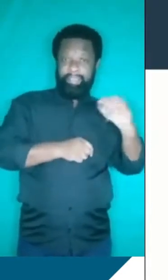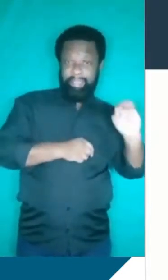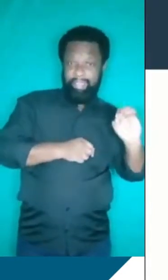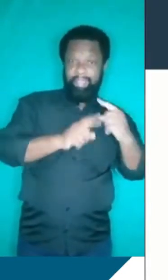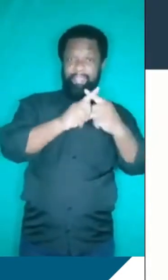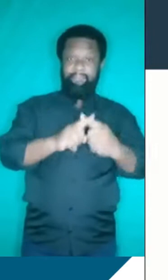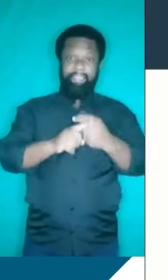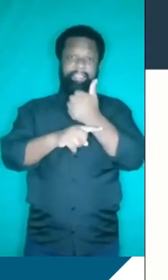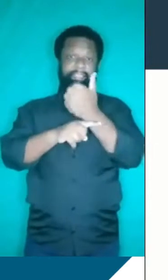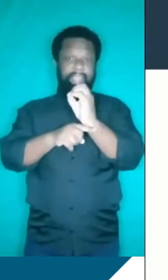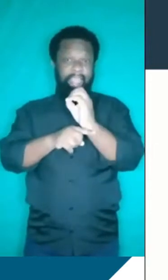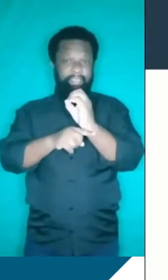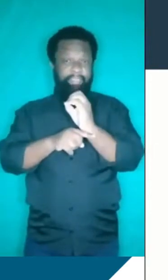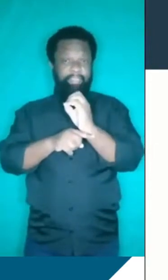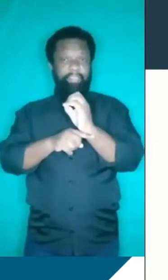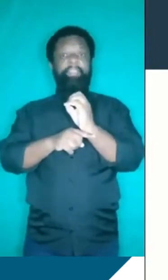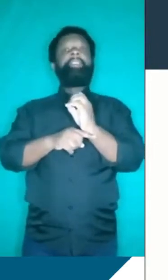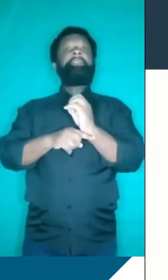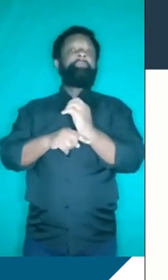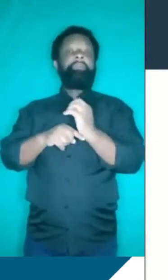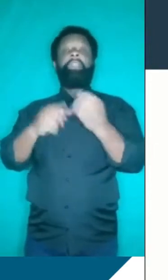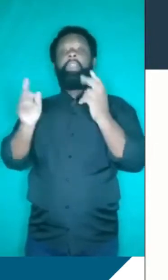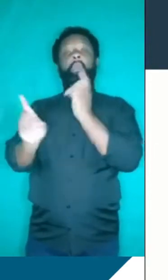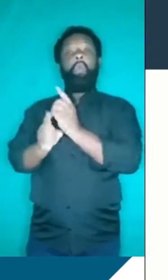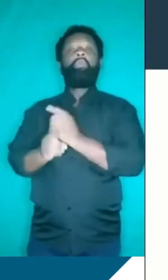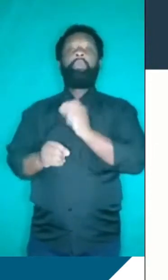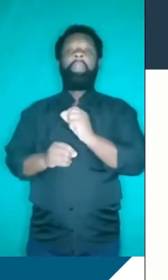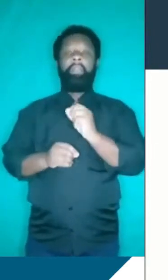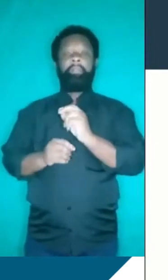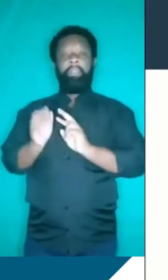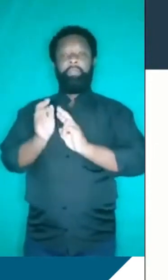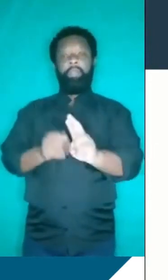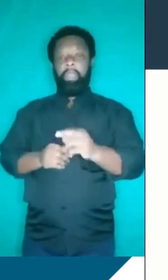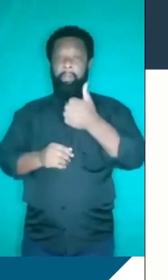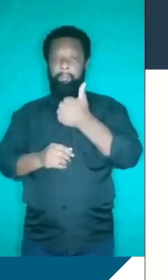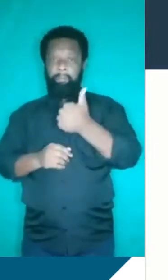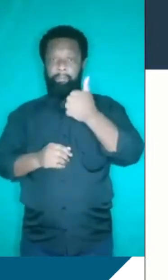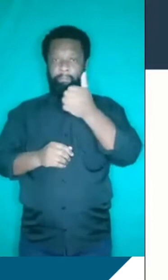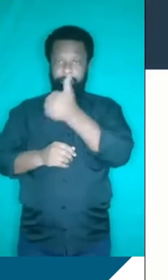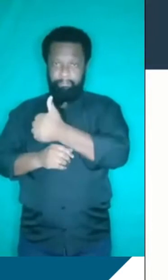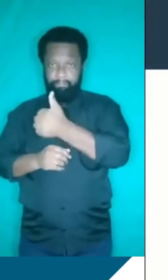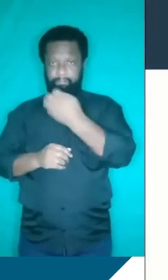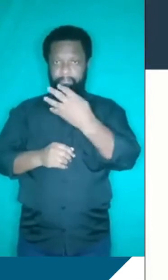vezes G, que vale 10, vezes a altura, que vale 2. E aí a gente encontra 1.400 joules. Tudo